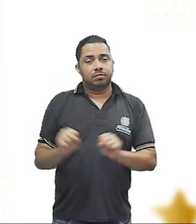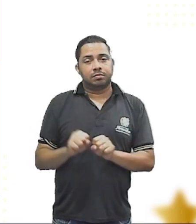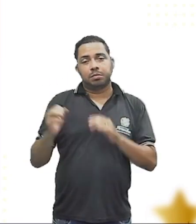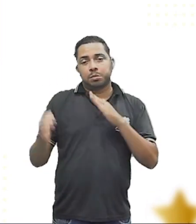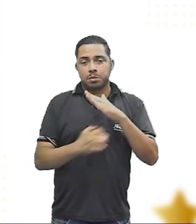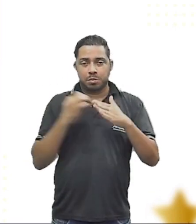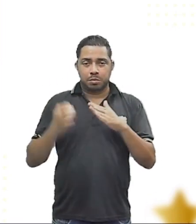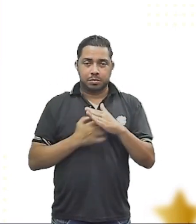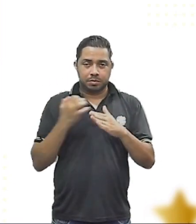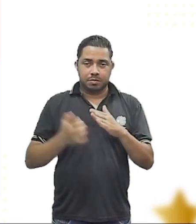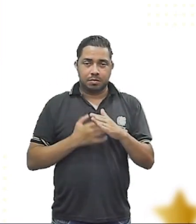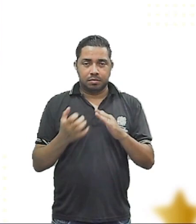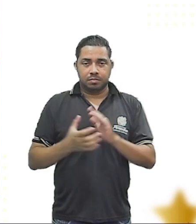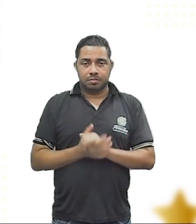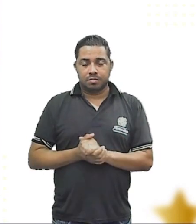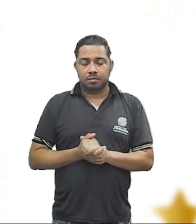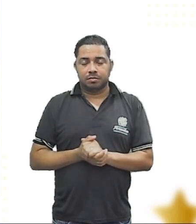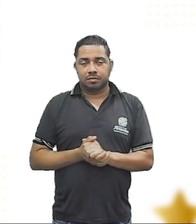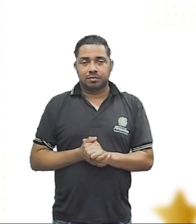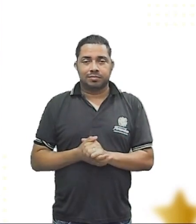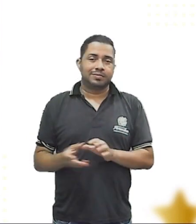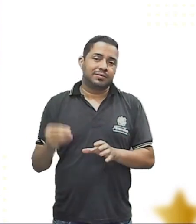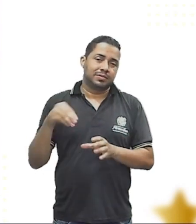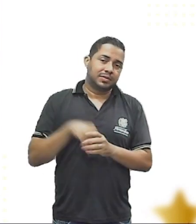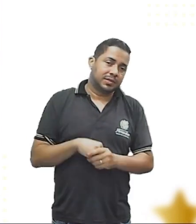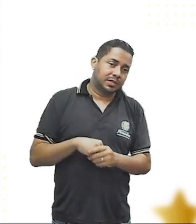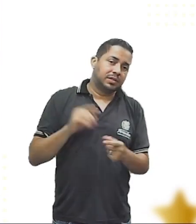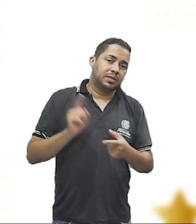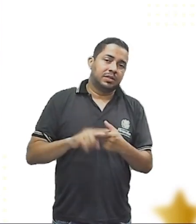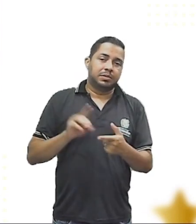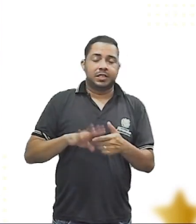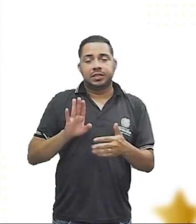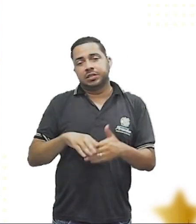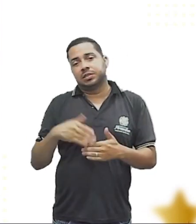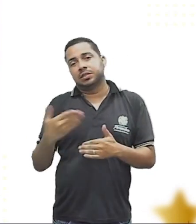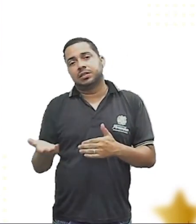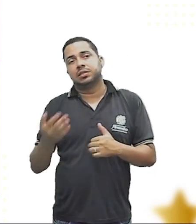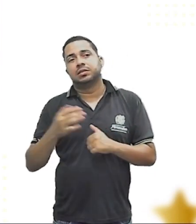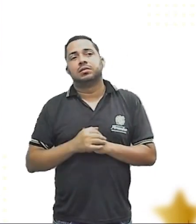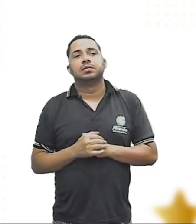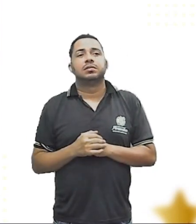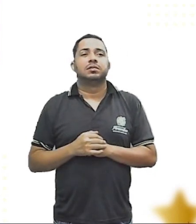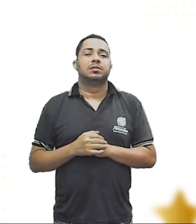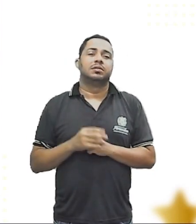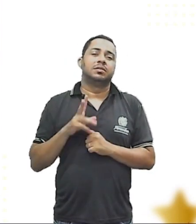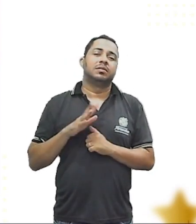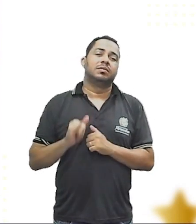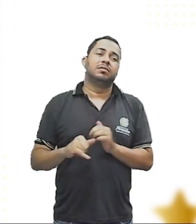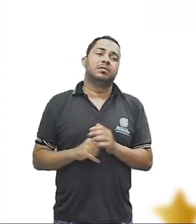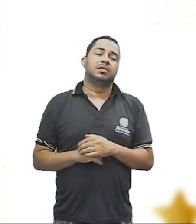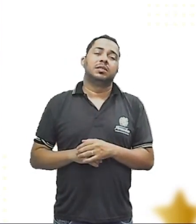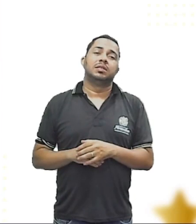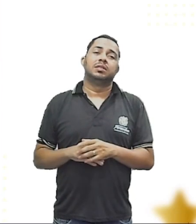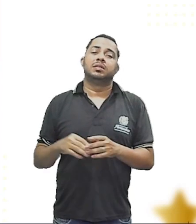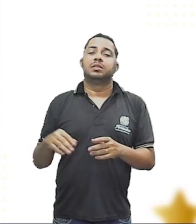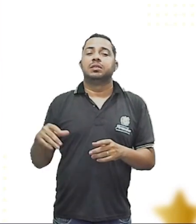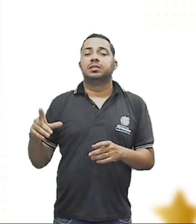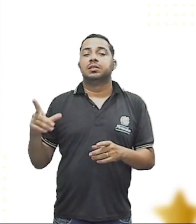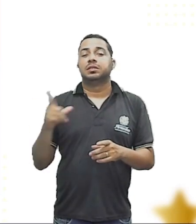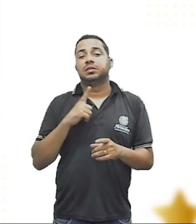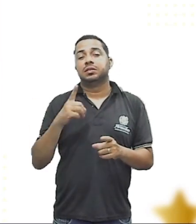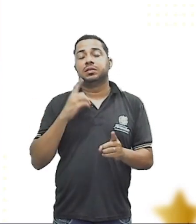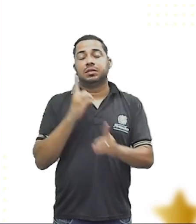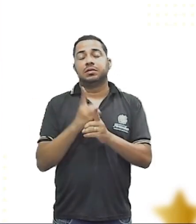empresa, no âmbito interno e no âmbito externo. Você vai identificar quais são as